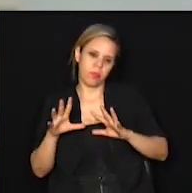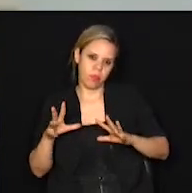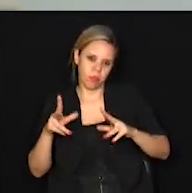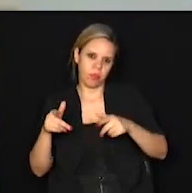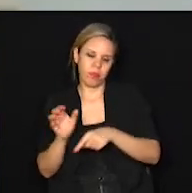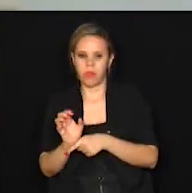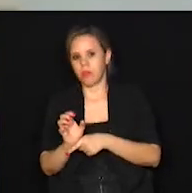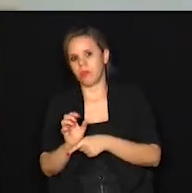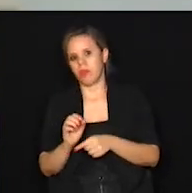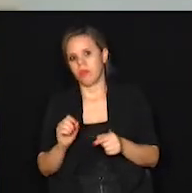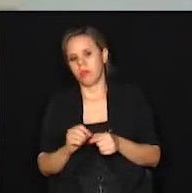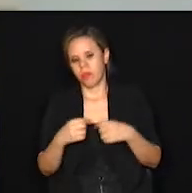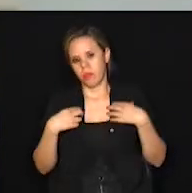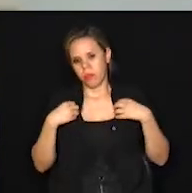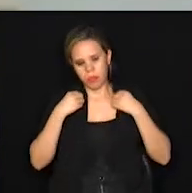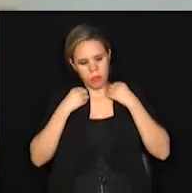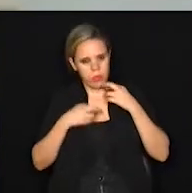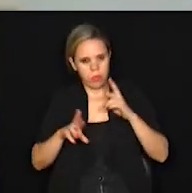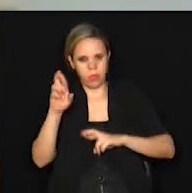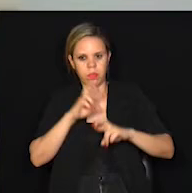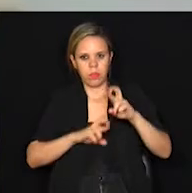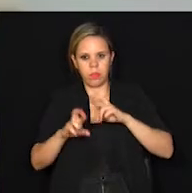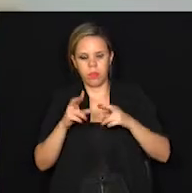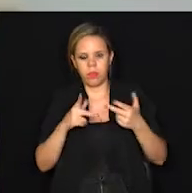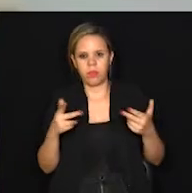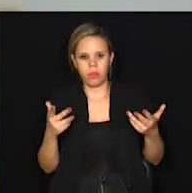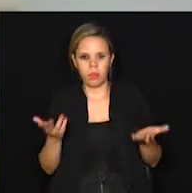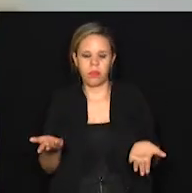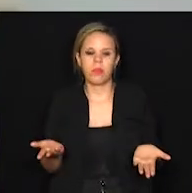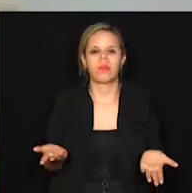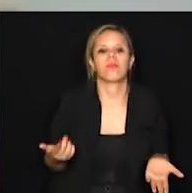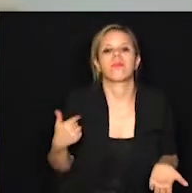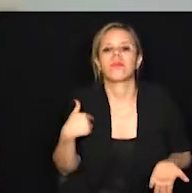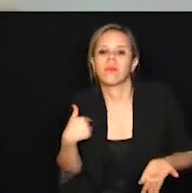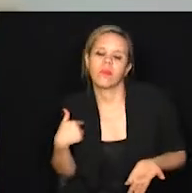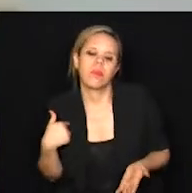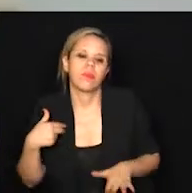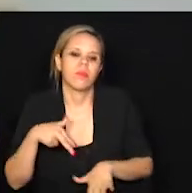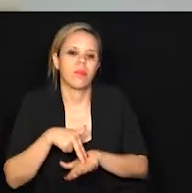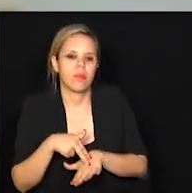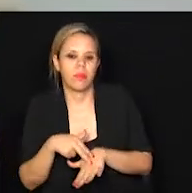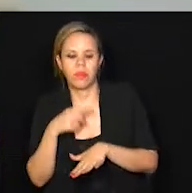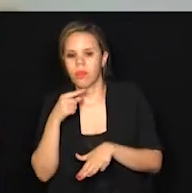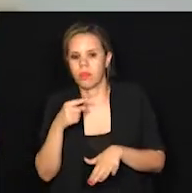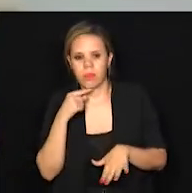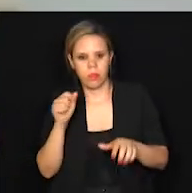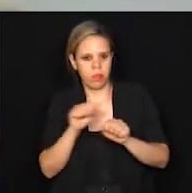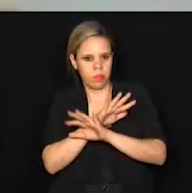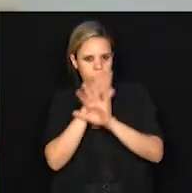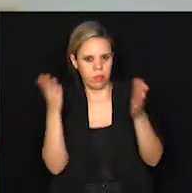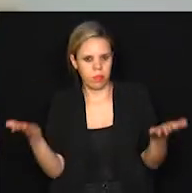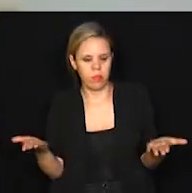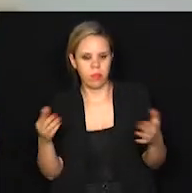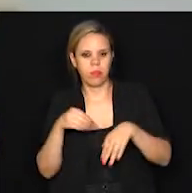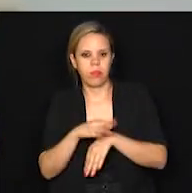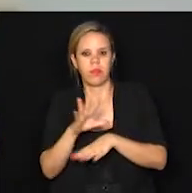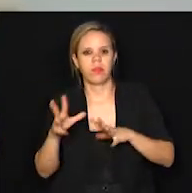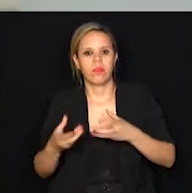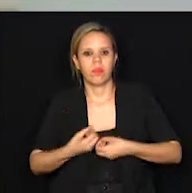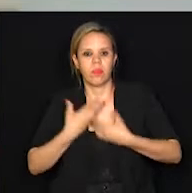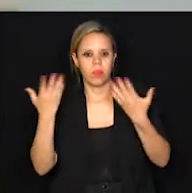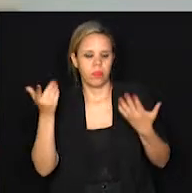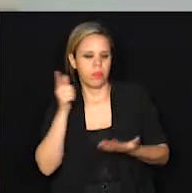né, para verificar essa questão. Então, estou aqui à disposição para tirar qualquer dúvida e para levar todas as